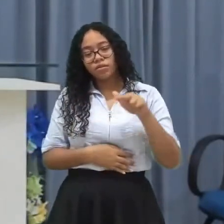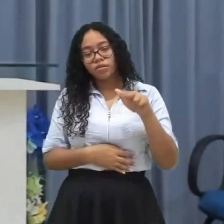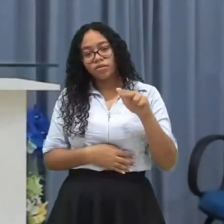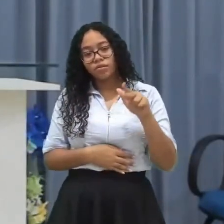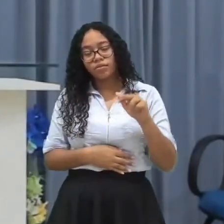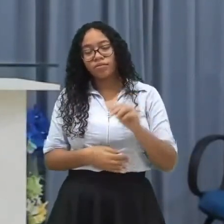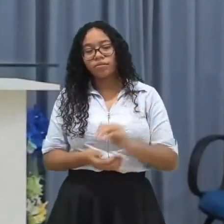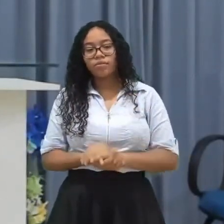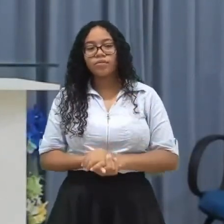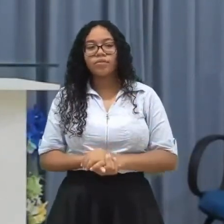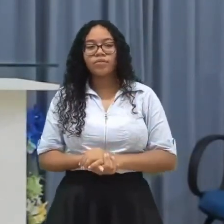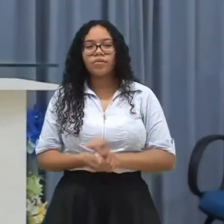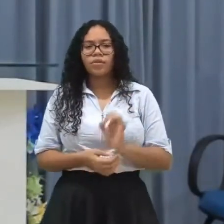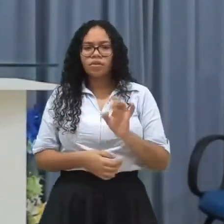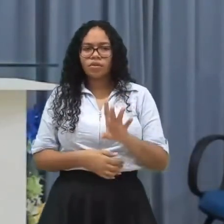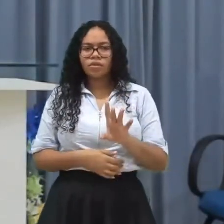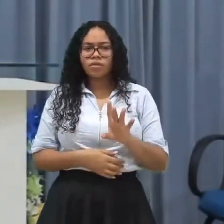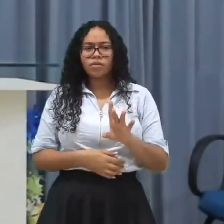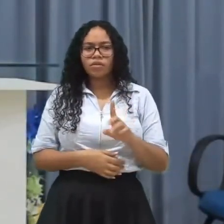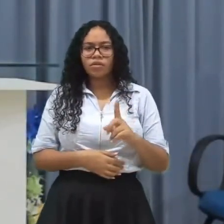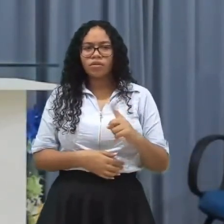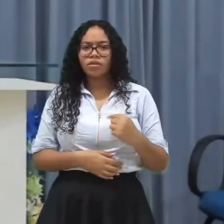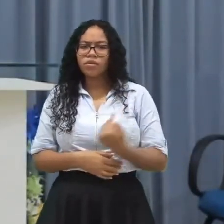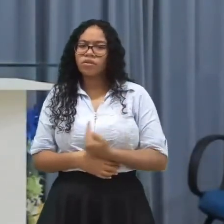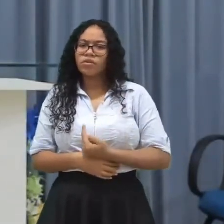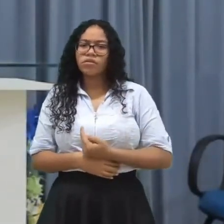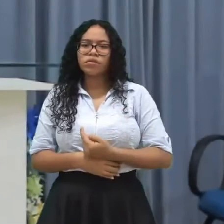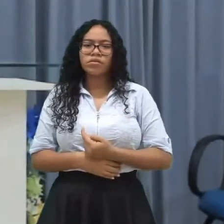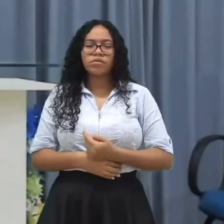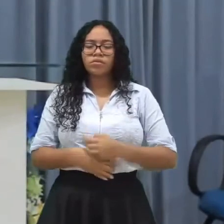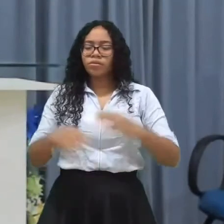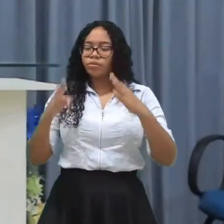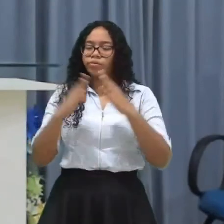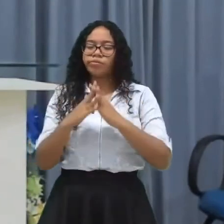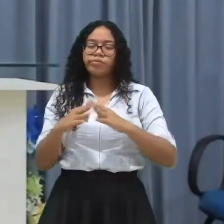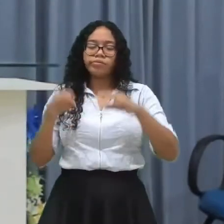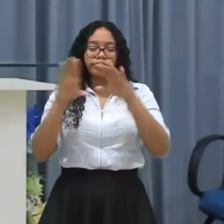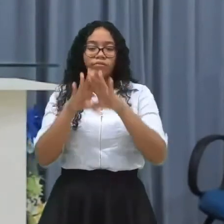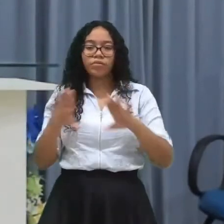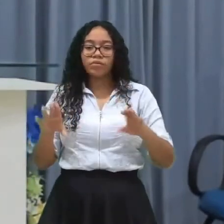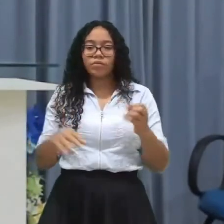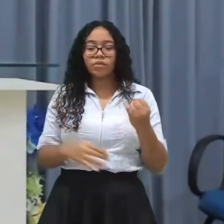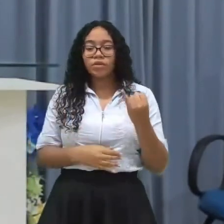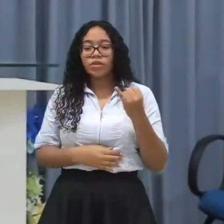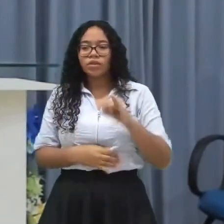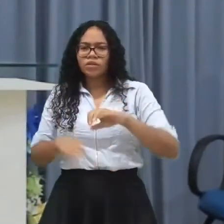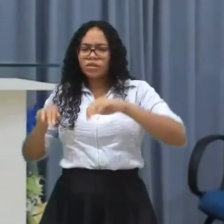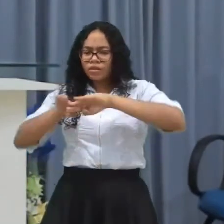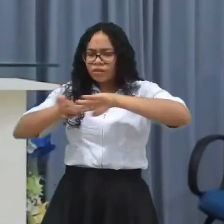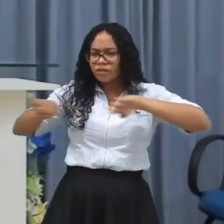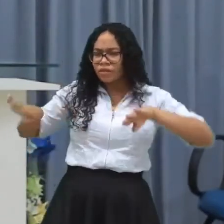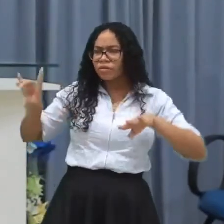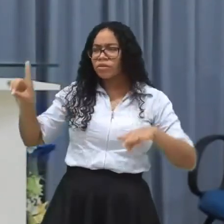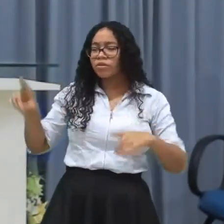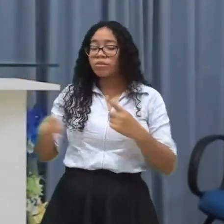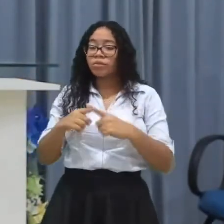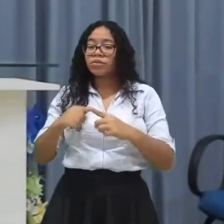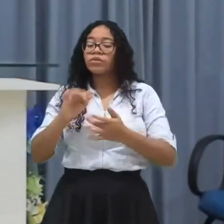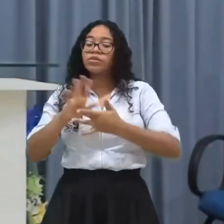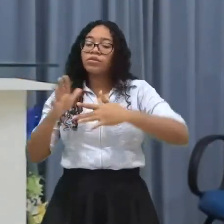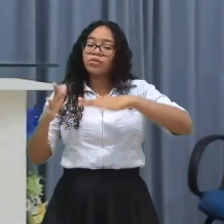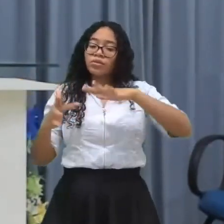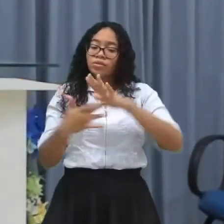só não iremos morar no céu se sairmos da presença de Deus, pois Jesus foi para o céu